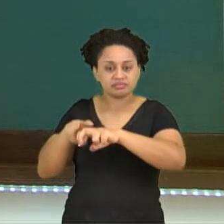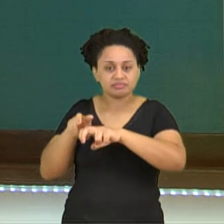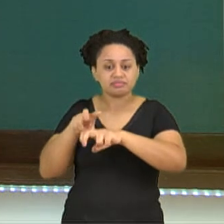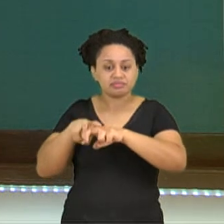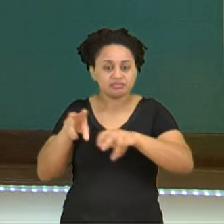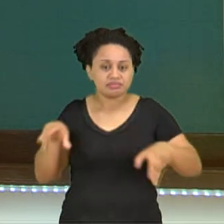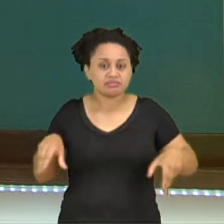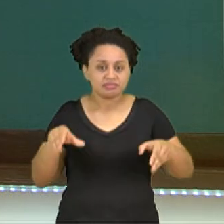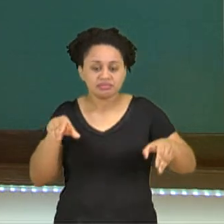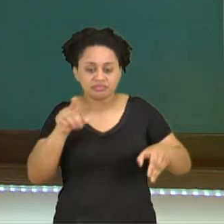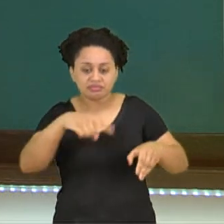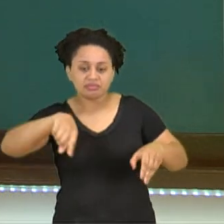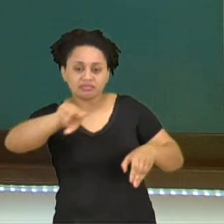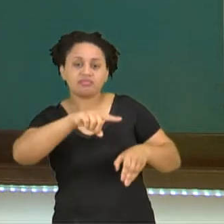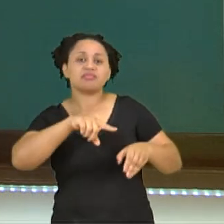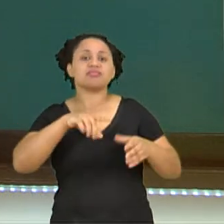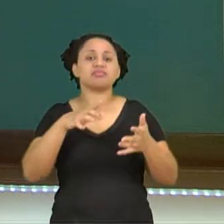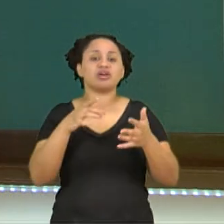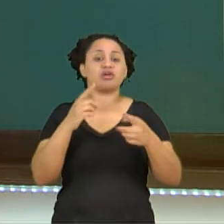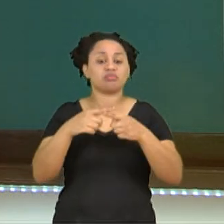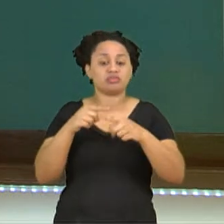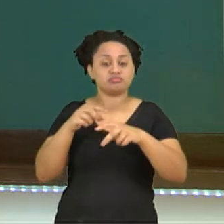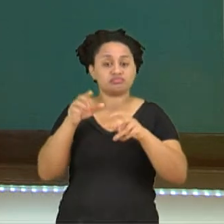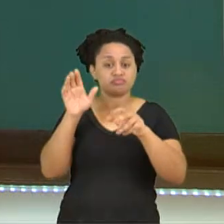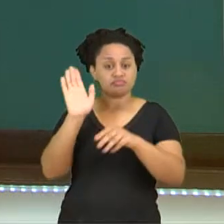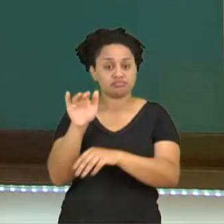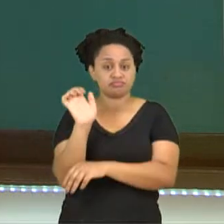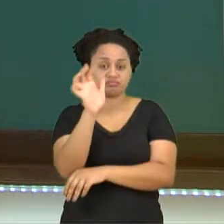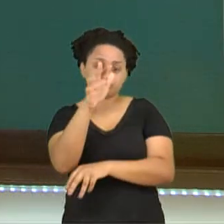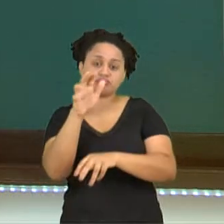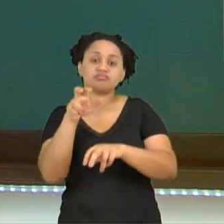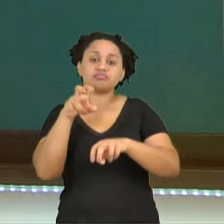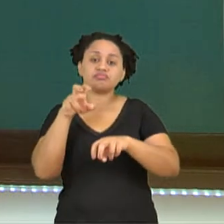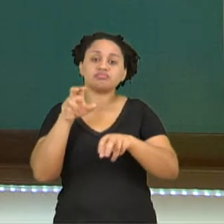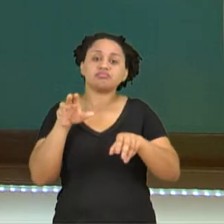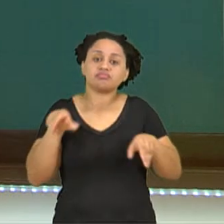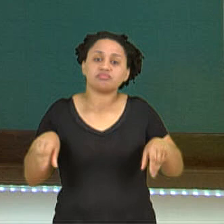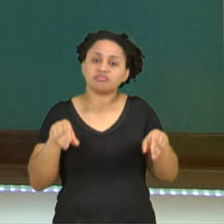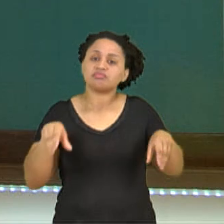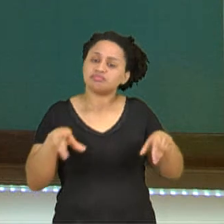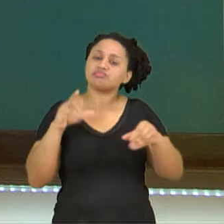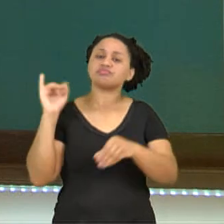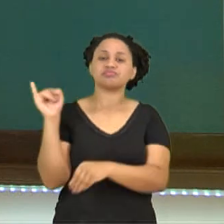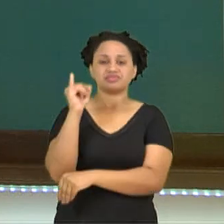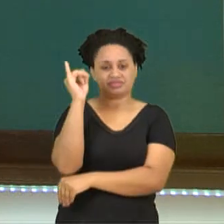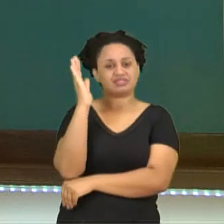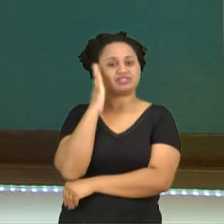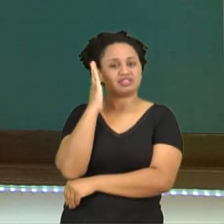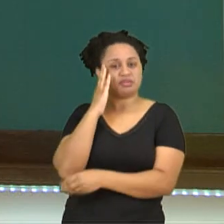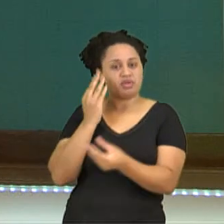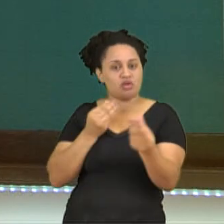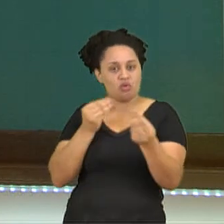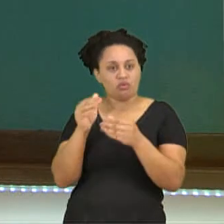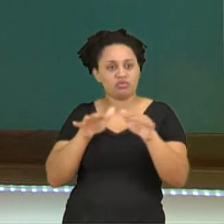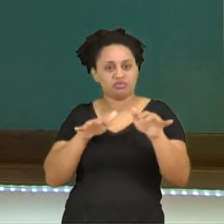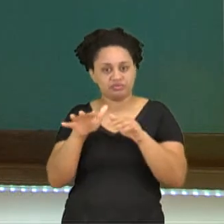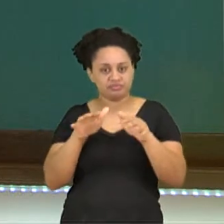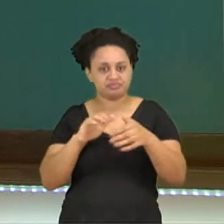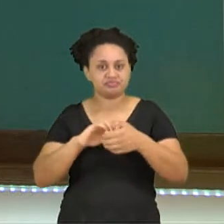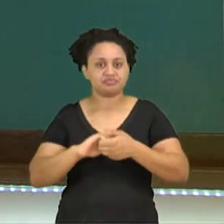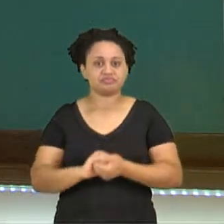roda. Que para o basquetebol em cadeira de rodas é muito importante saber. Ok?